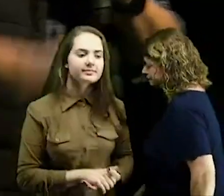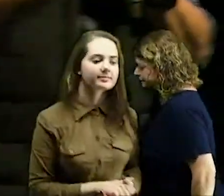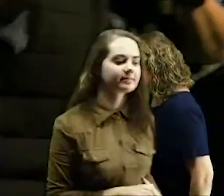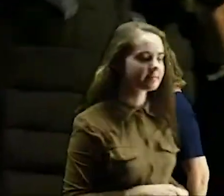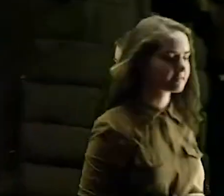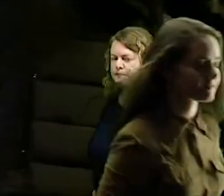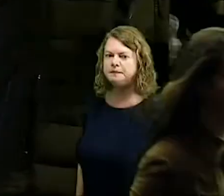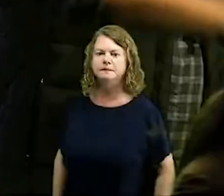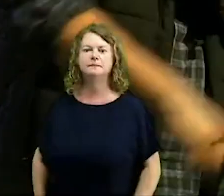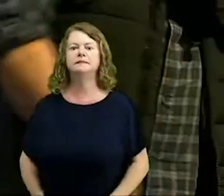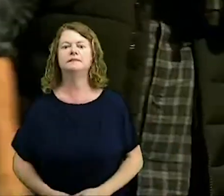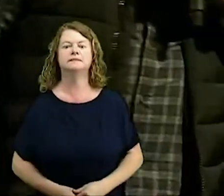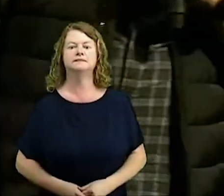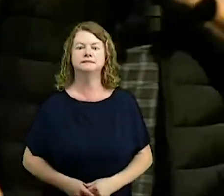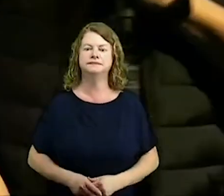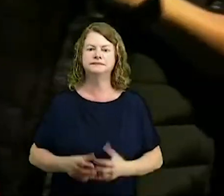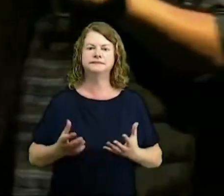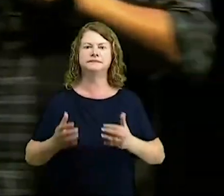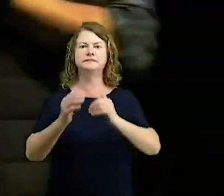Eu quero me ajuntar com você